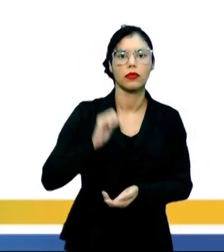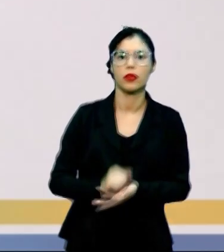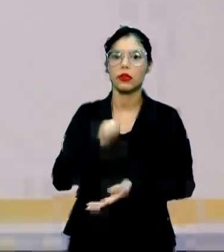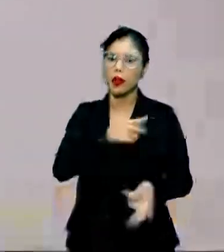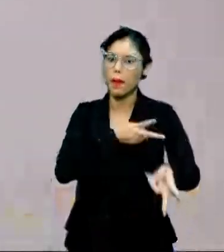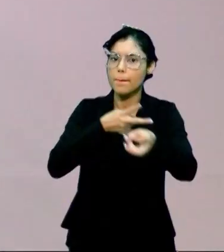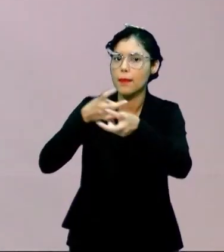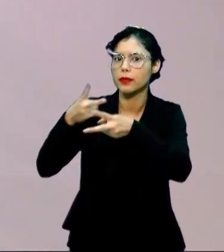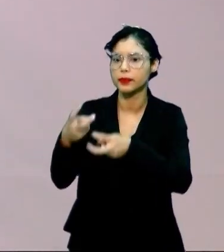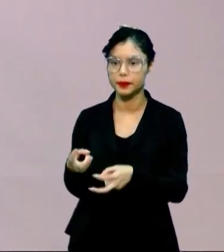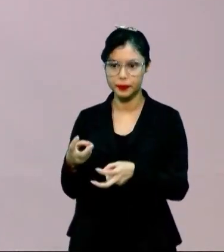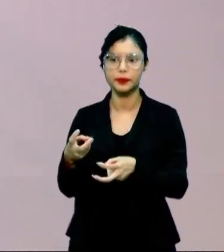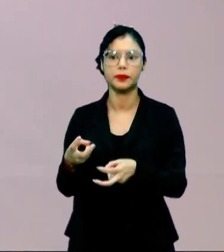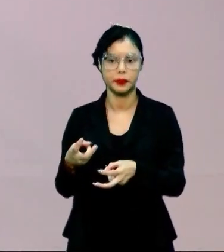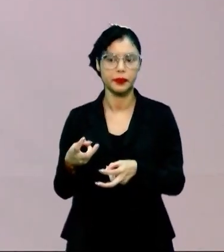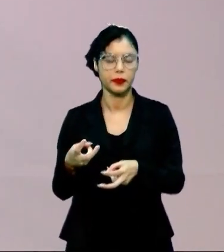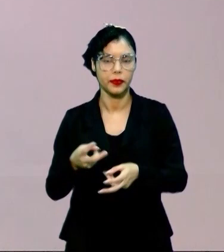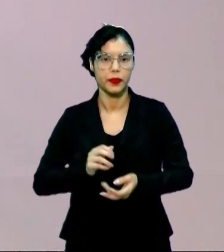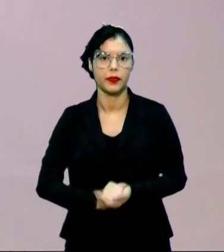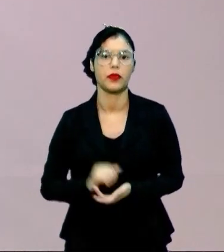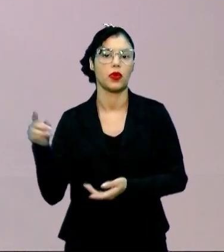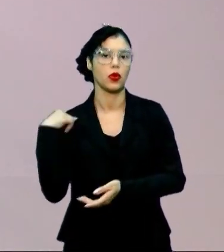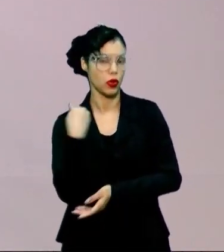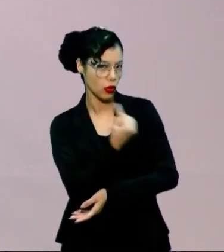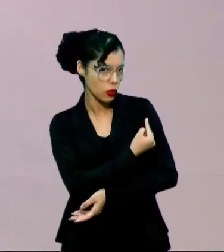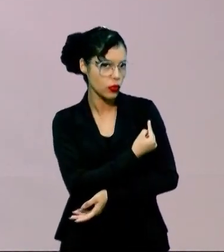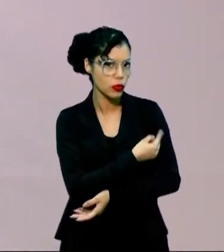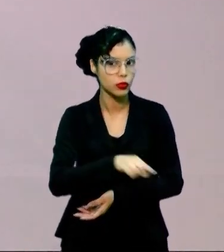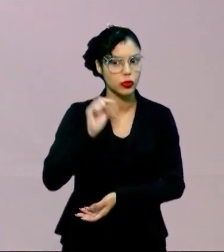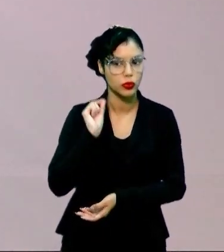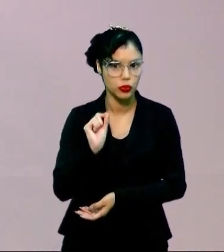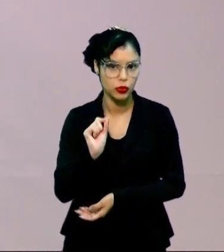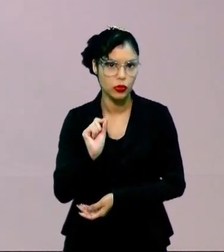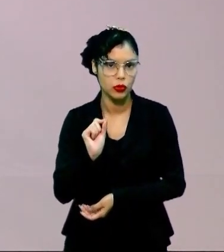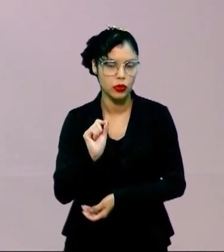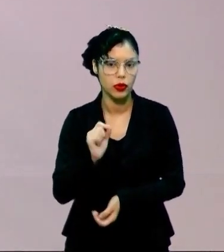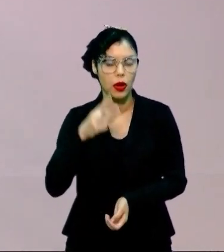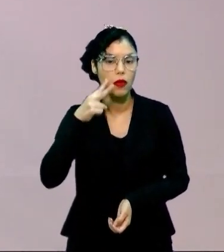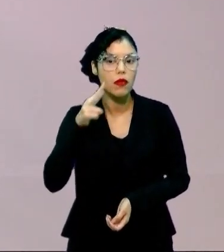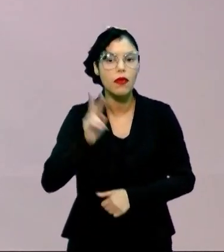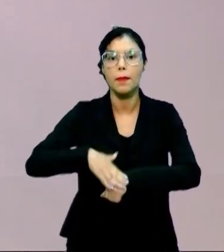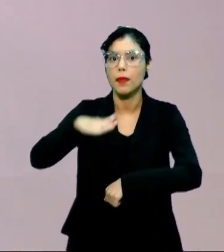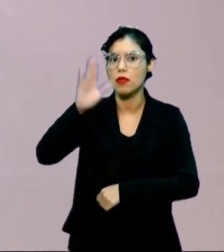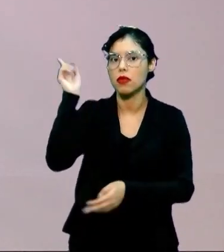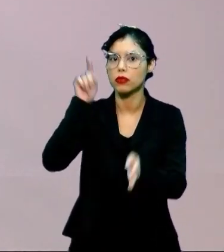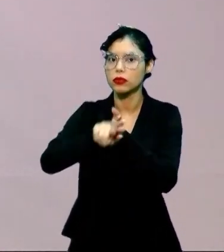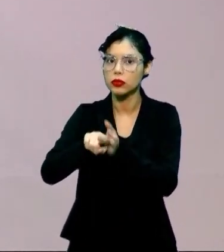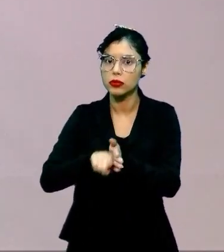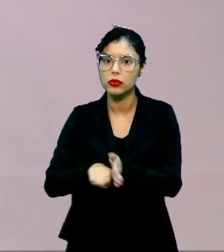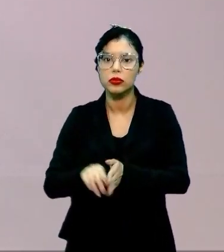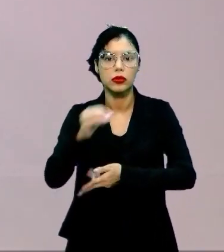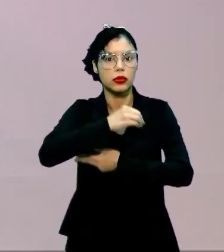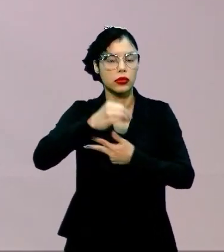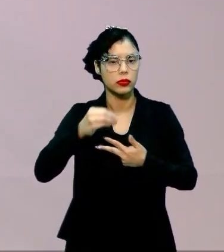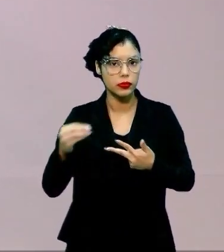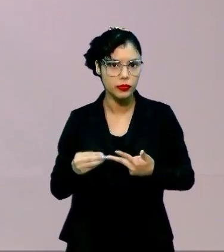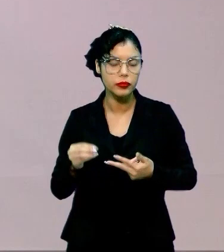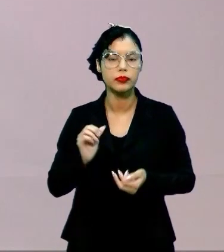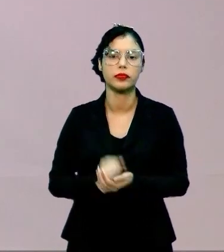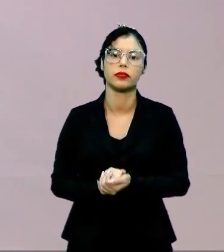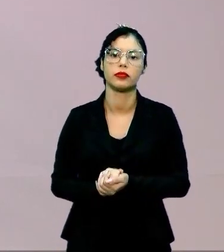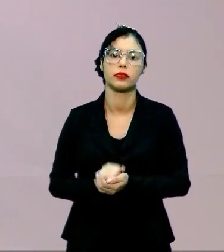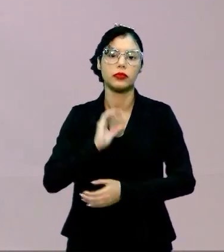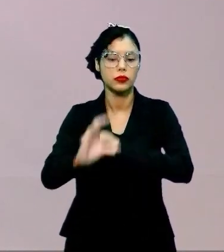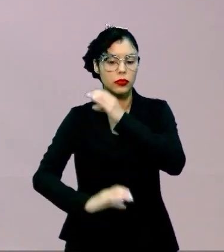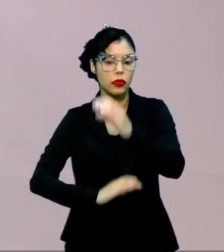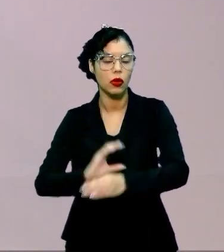vão perceber que nós vamos ver bastante questões no Enem sobre o